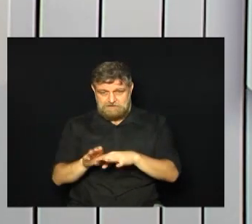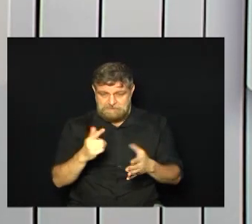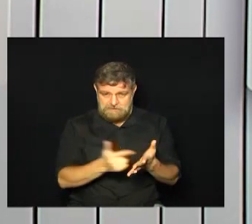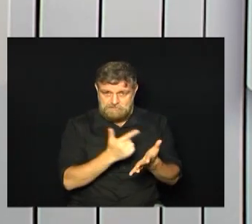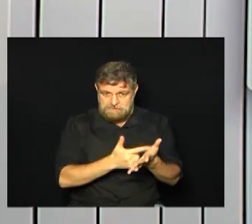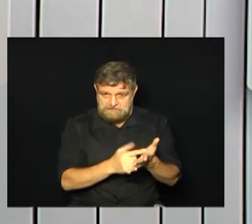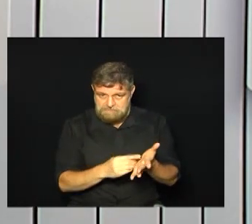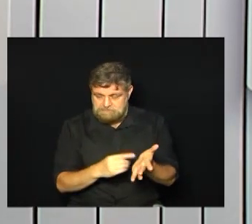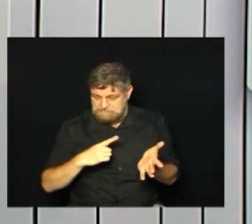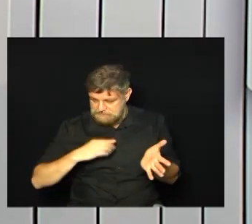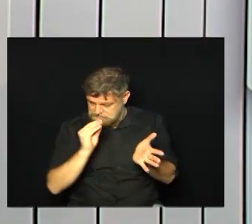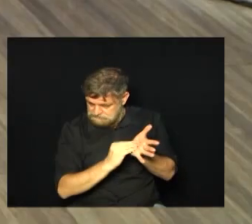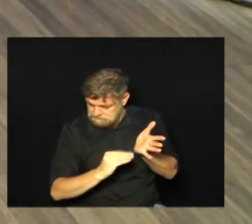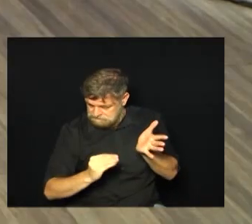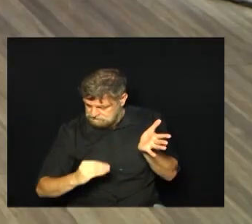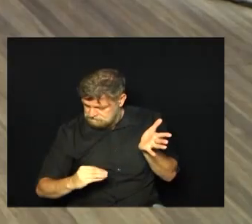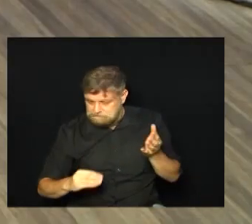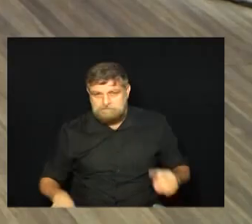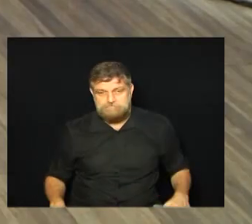na história?